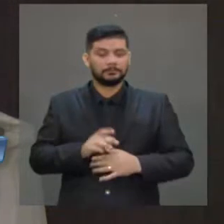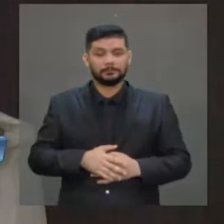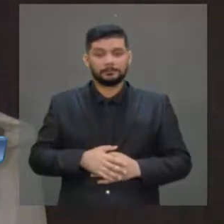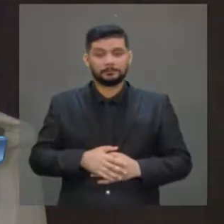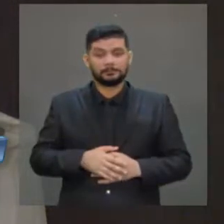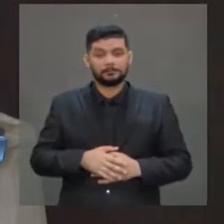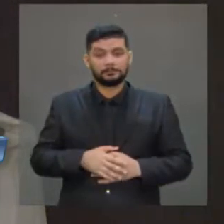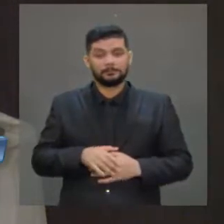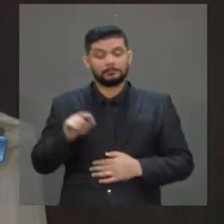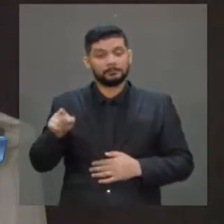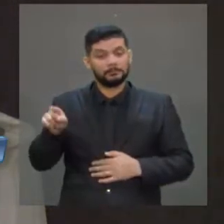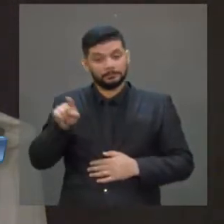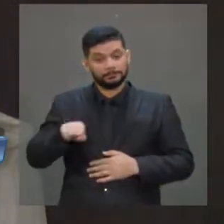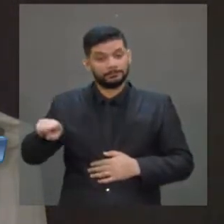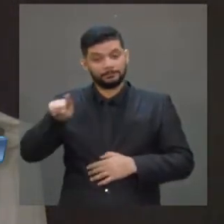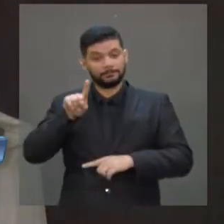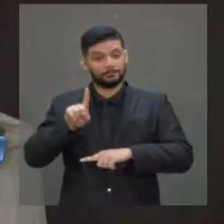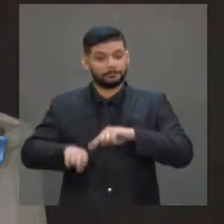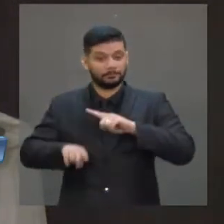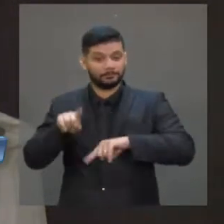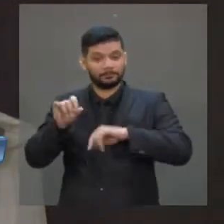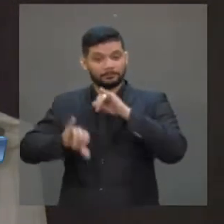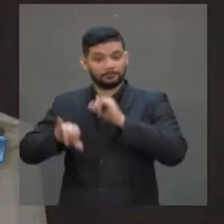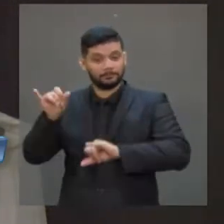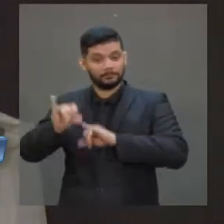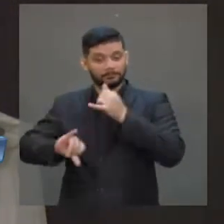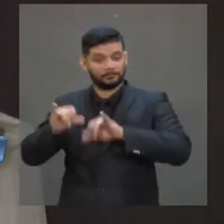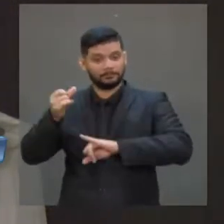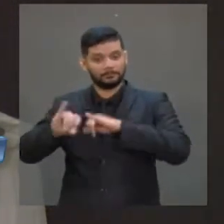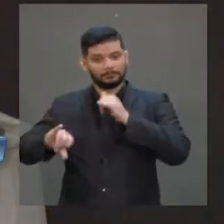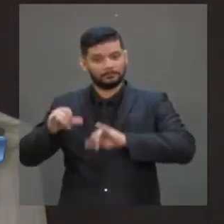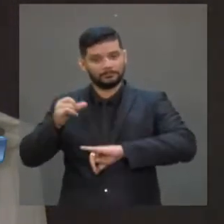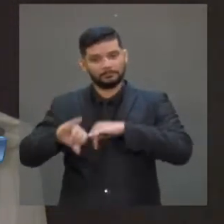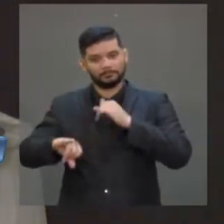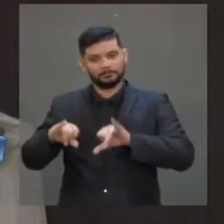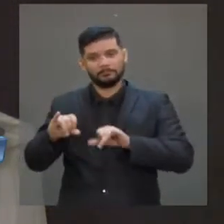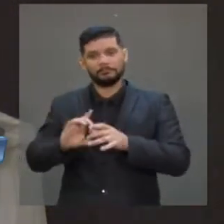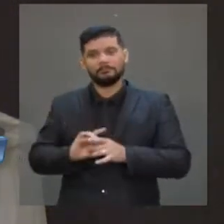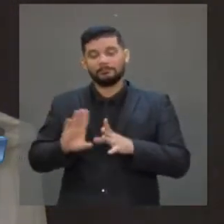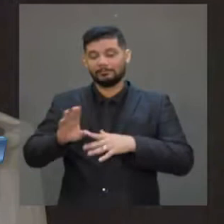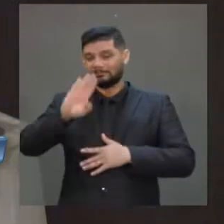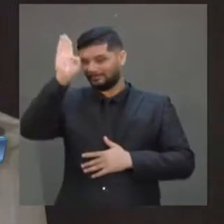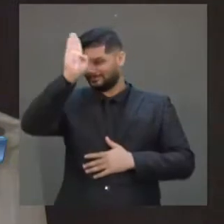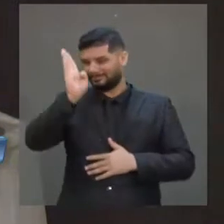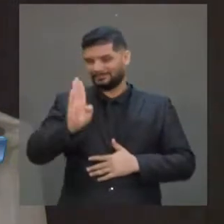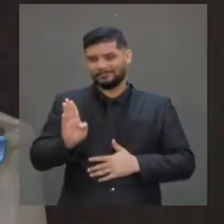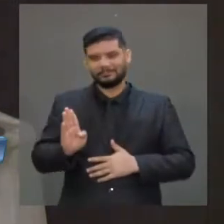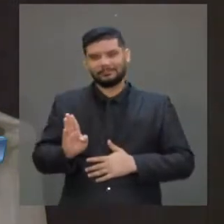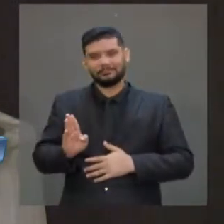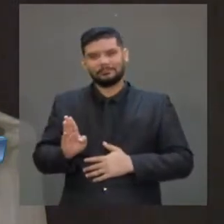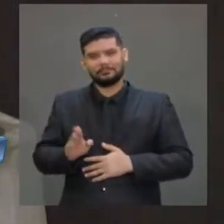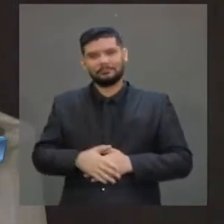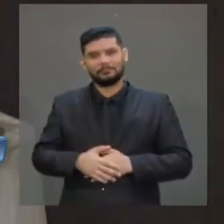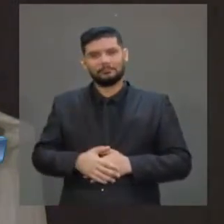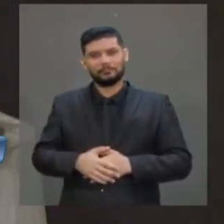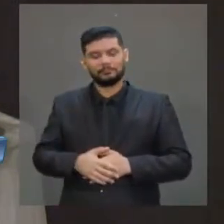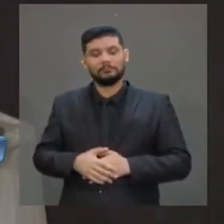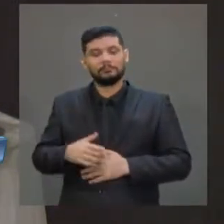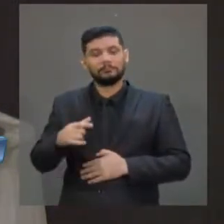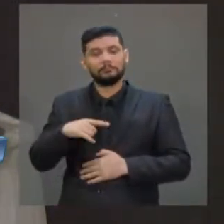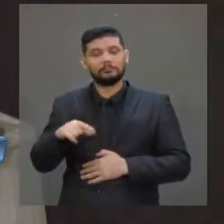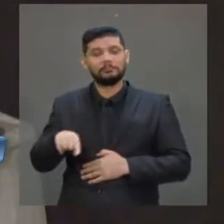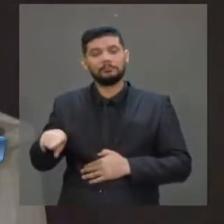as substâncias liberadas à comercialização no Brasil esse ano, há aquelas à base